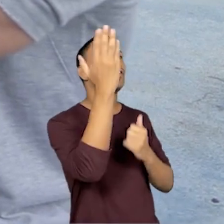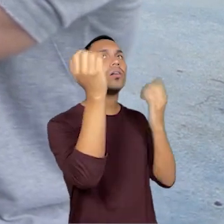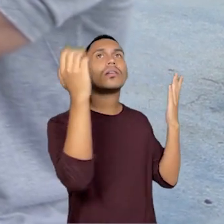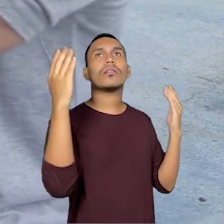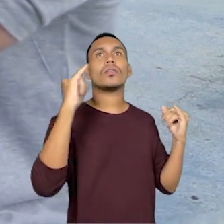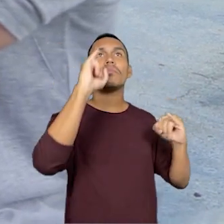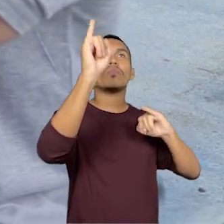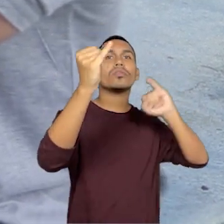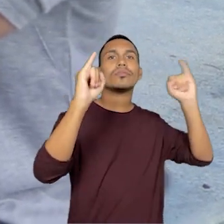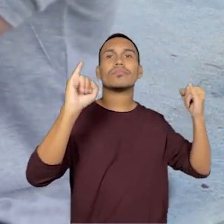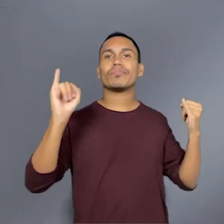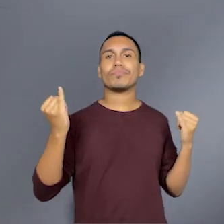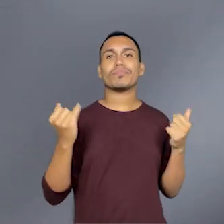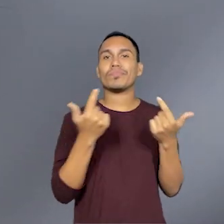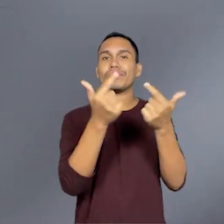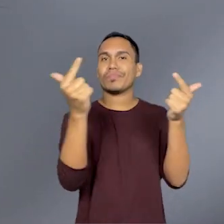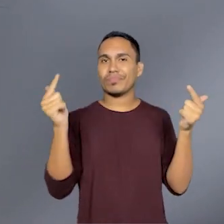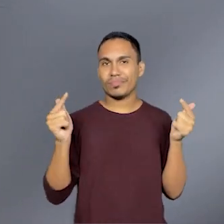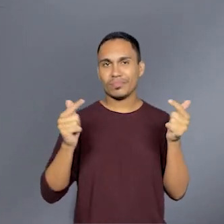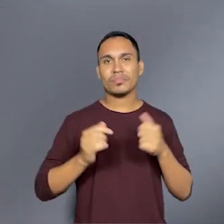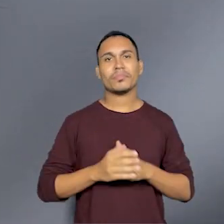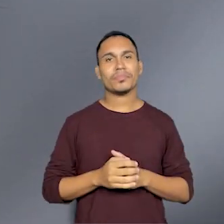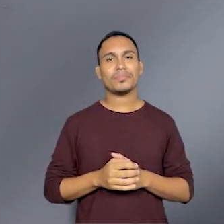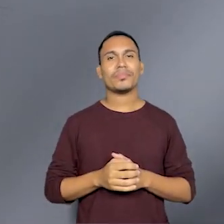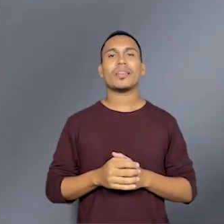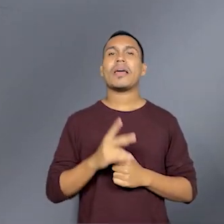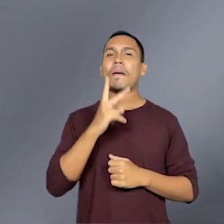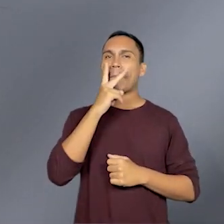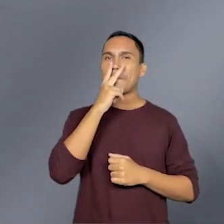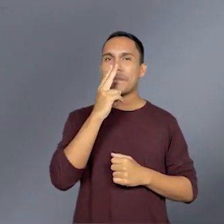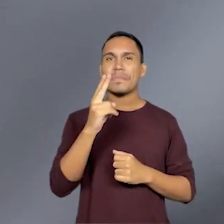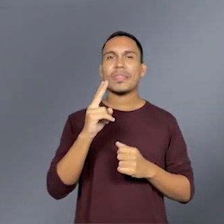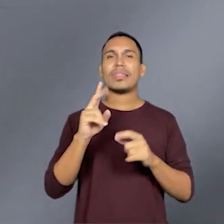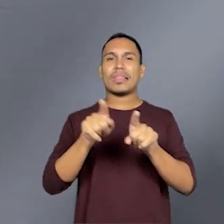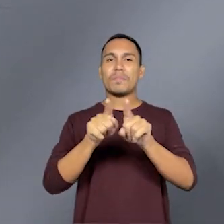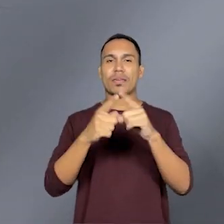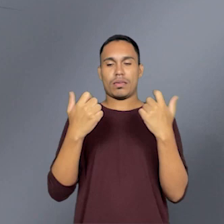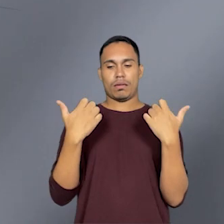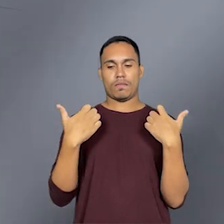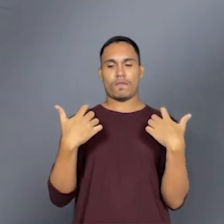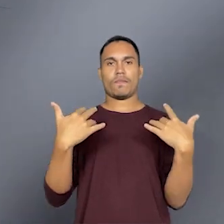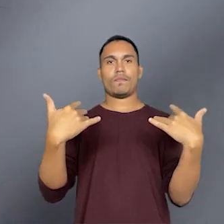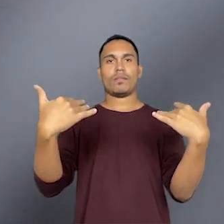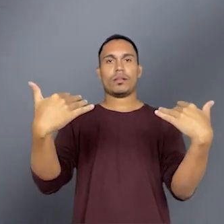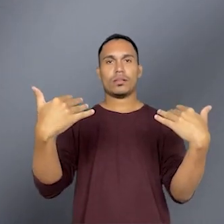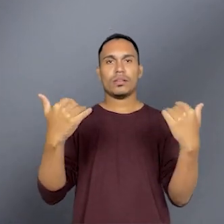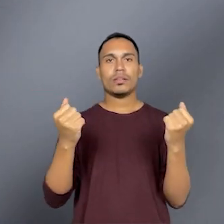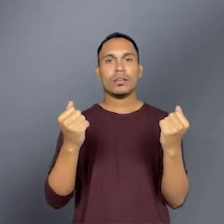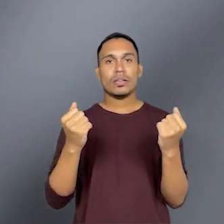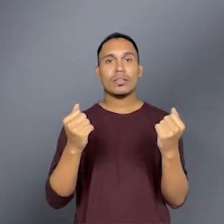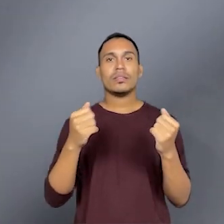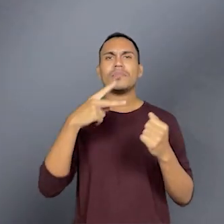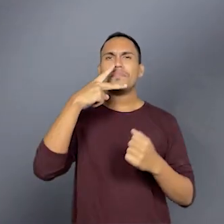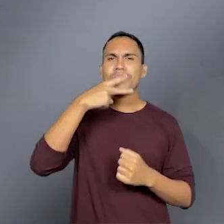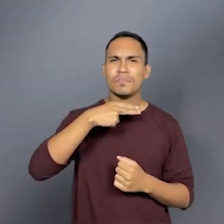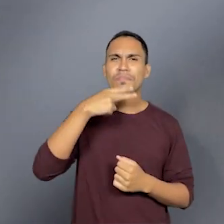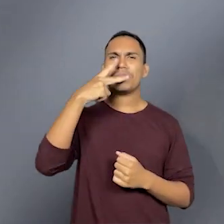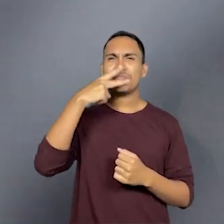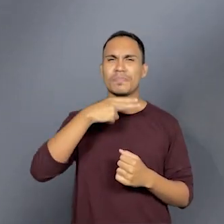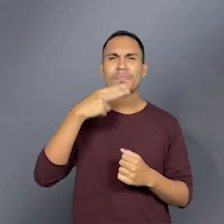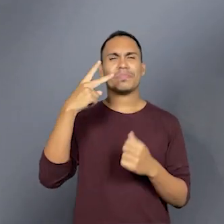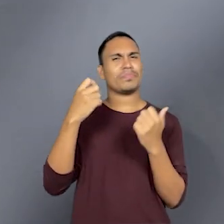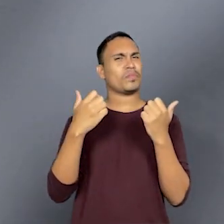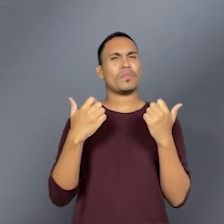ela consiga abrir. É a famosa formação de plateia também, né? Tudo isso que a gente fala bate na famosa formação